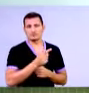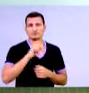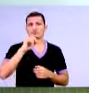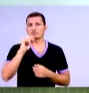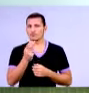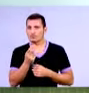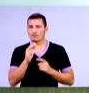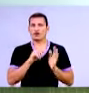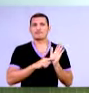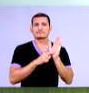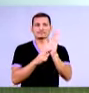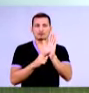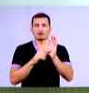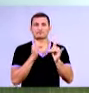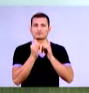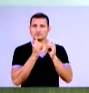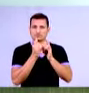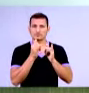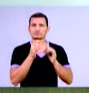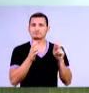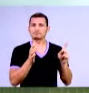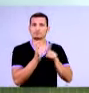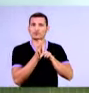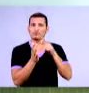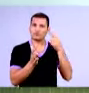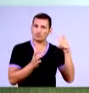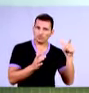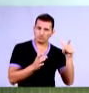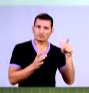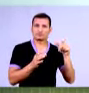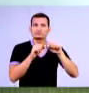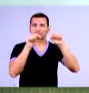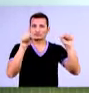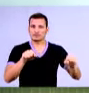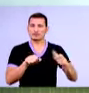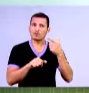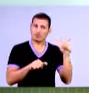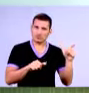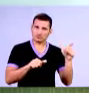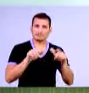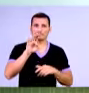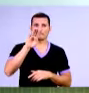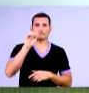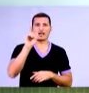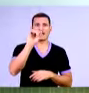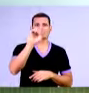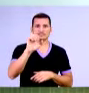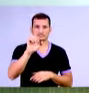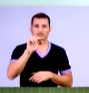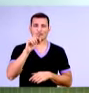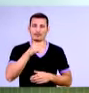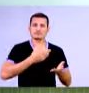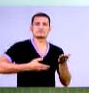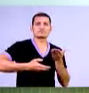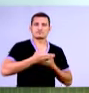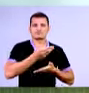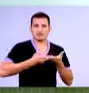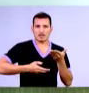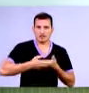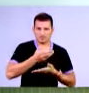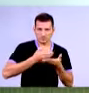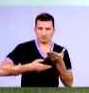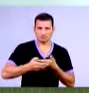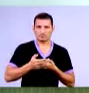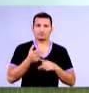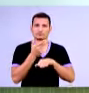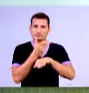para apresentar informações que são oriundas de outros sistemas, de outras bases, né? De certa forma, é uma interatividade entre a